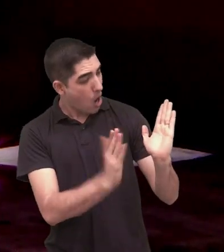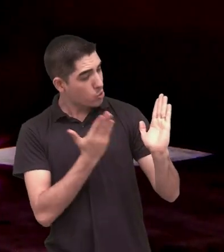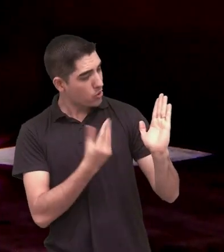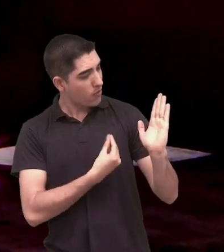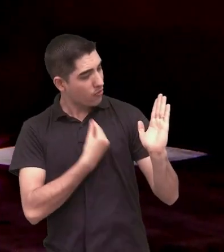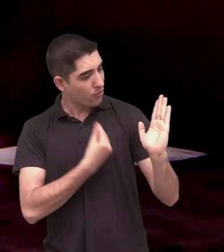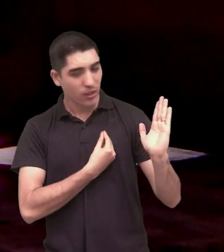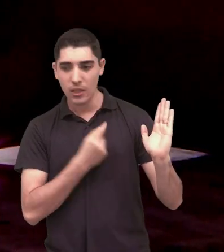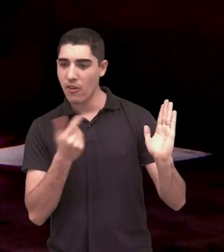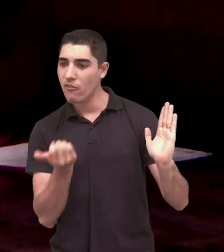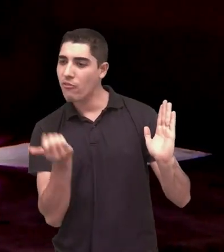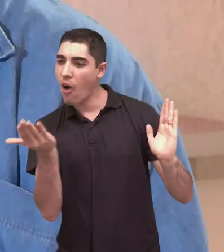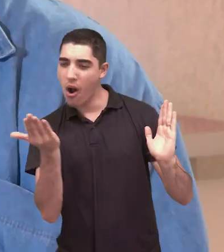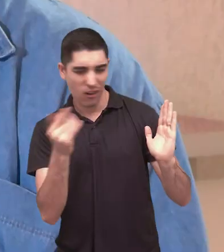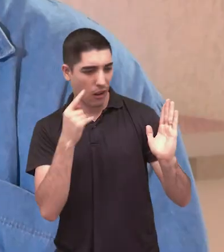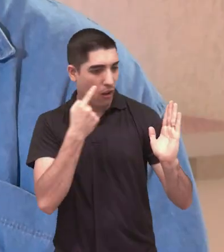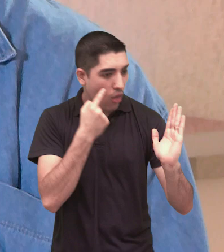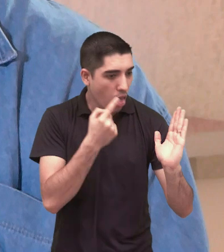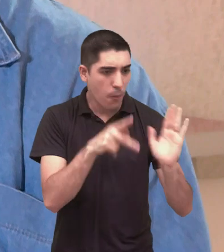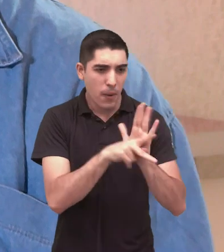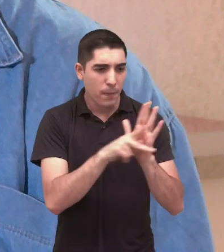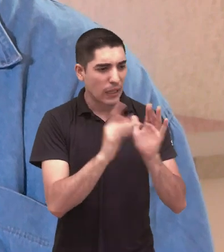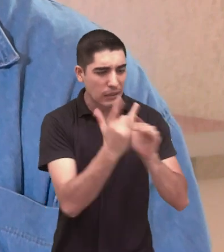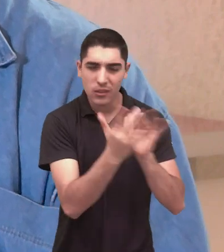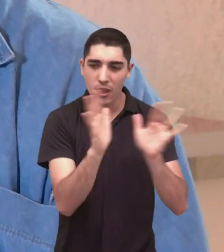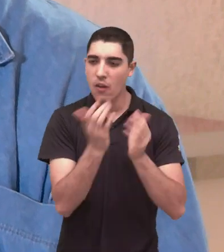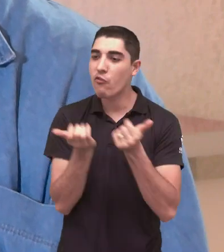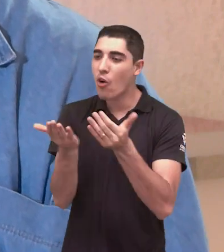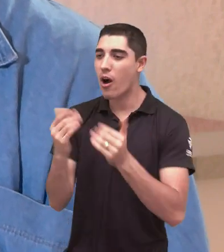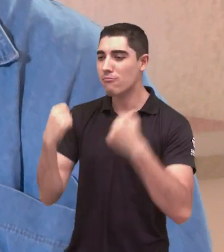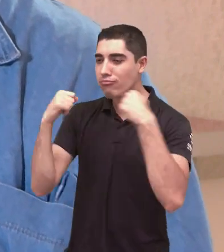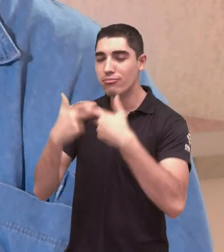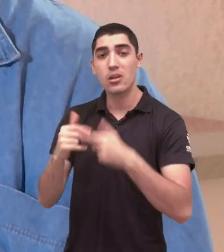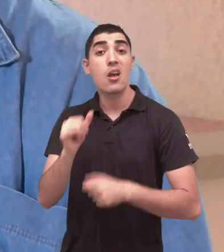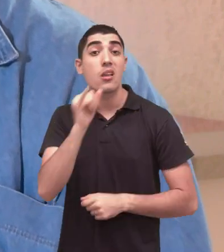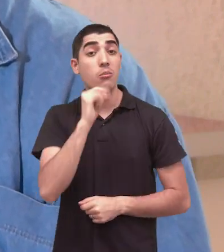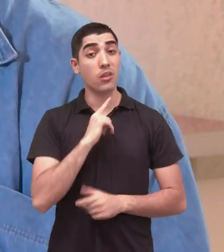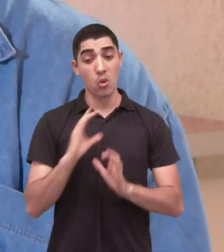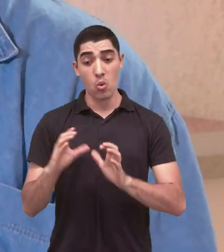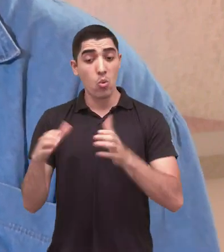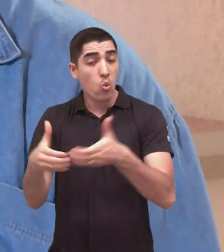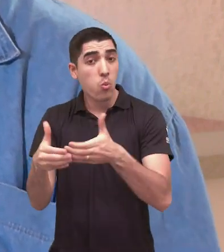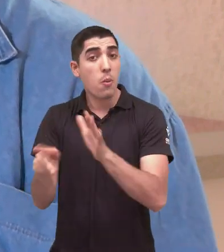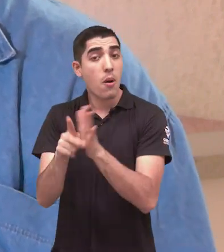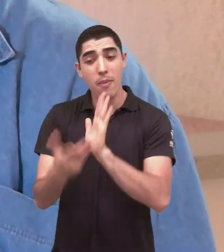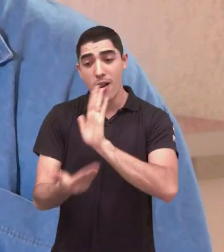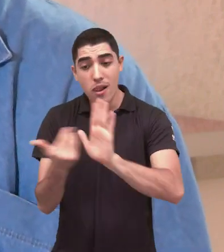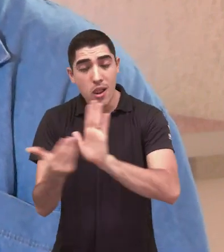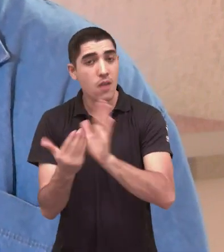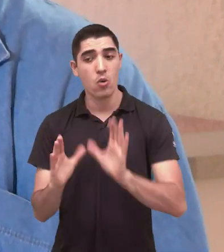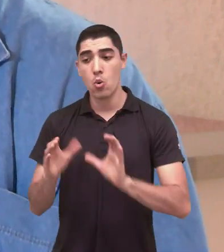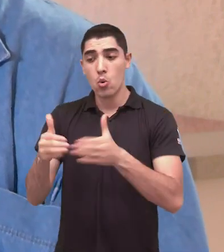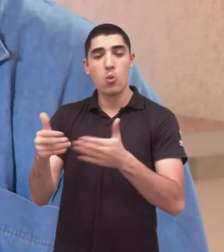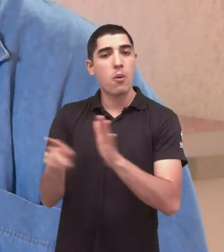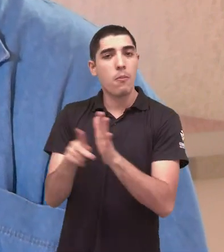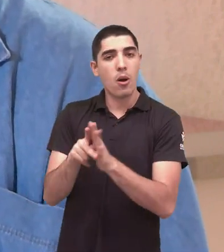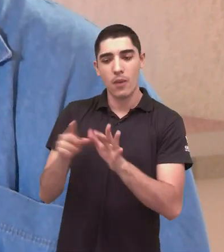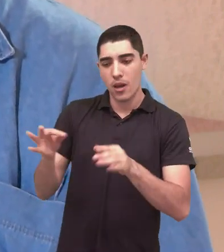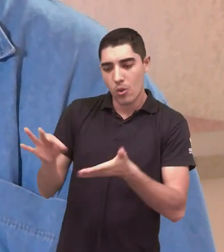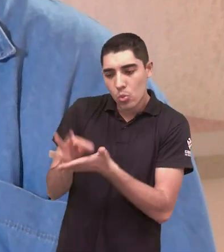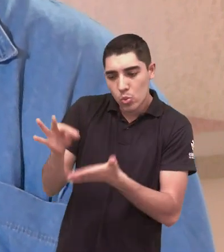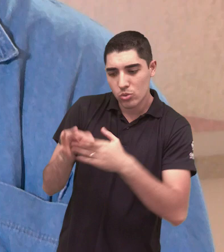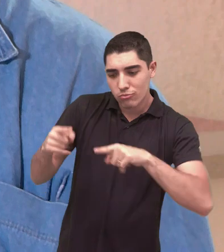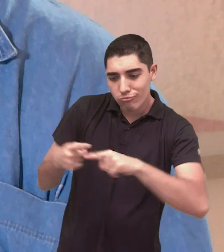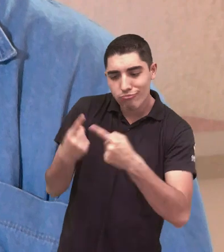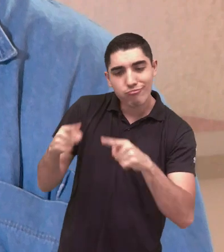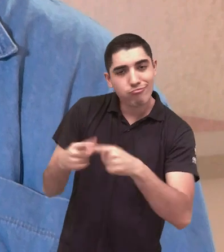ter atividades fora das telas. Por exemplo, está super na moda clubes. Então, clube do livro, clube da cerâmica, clube do crochê.